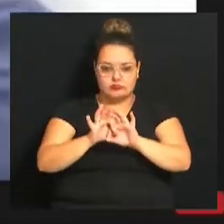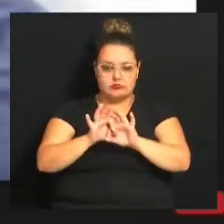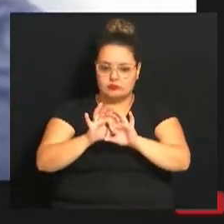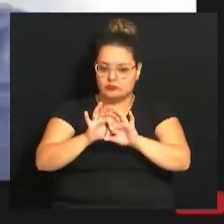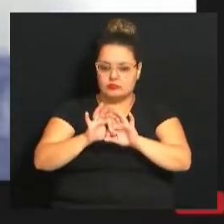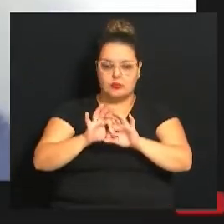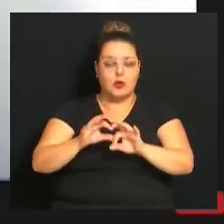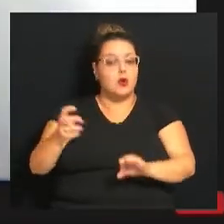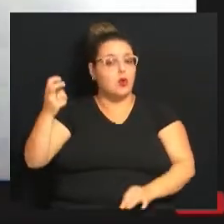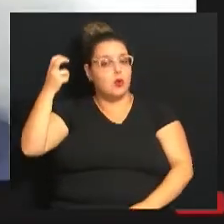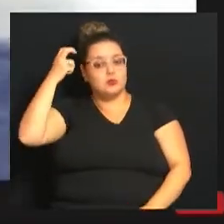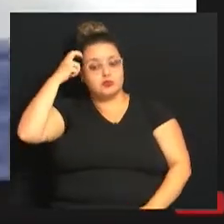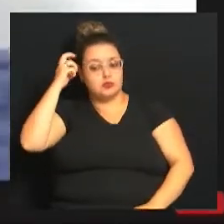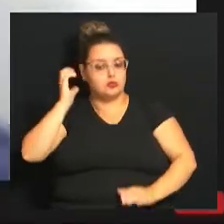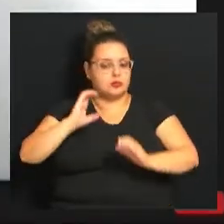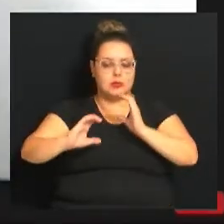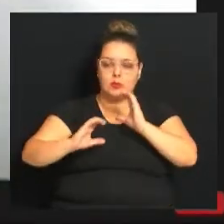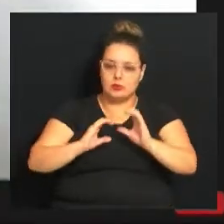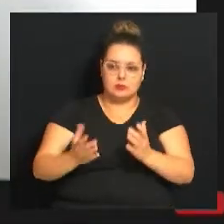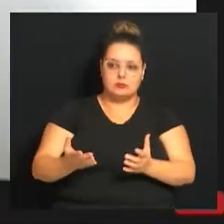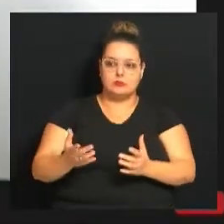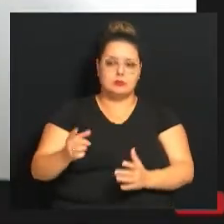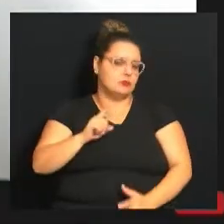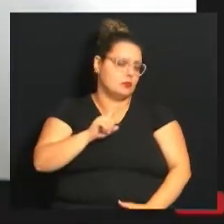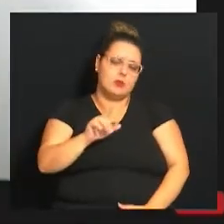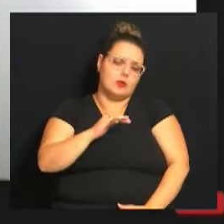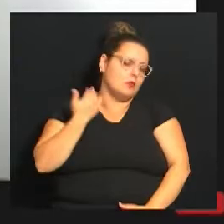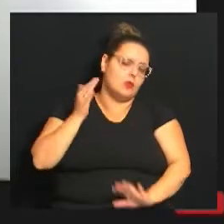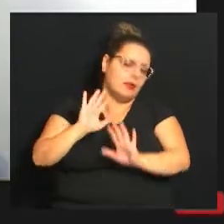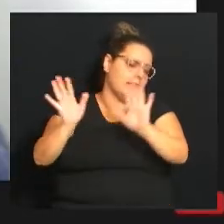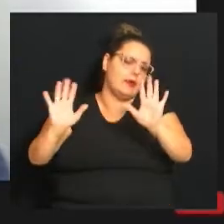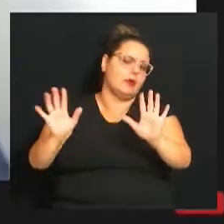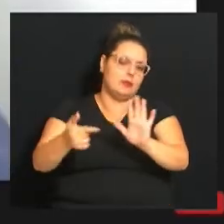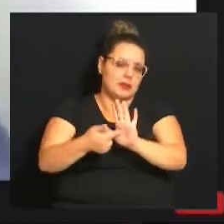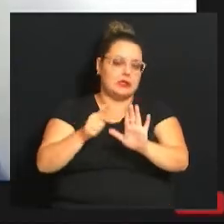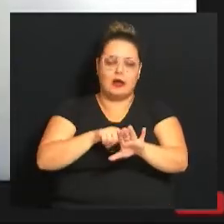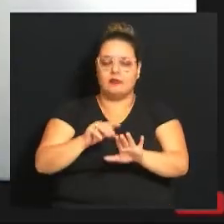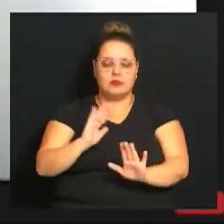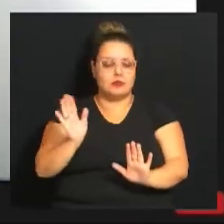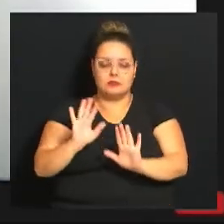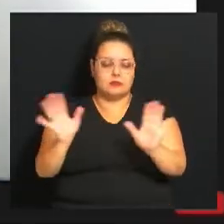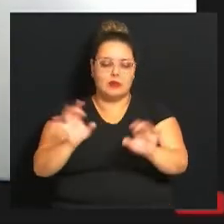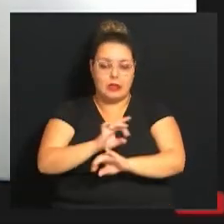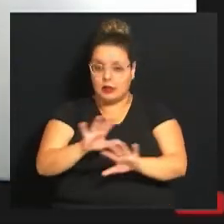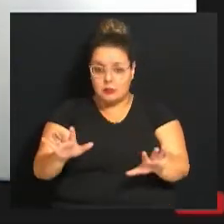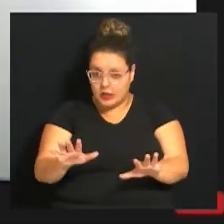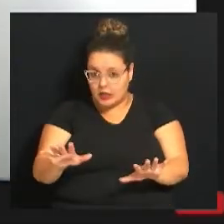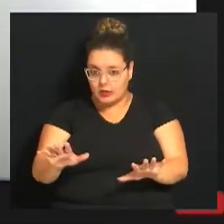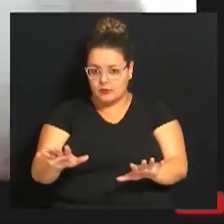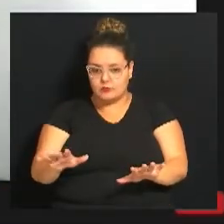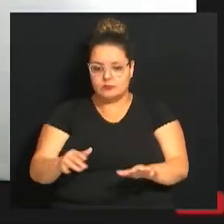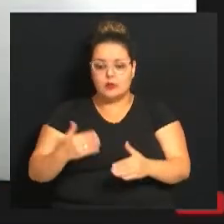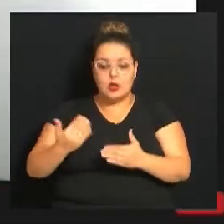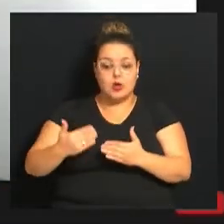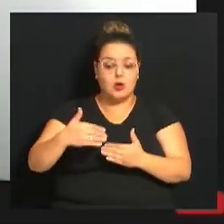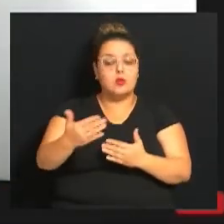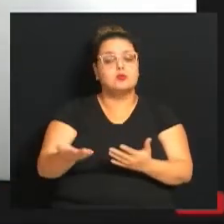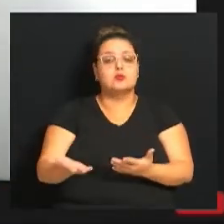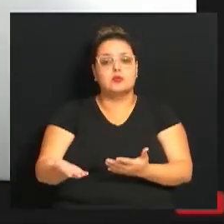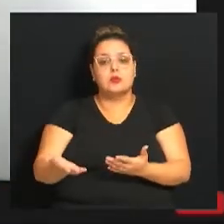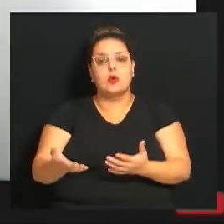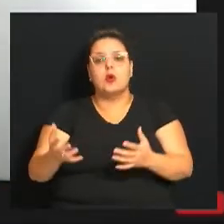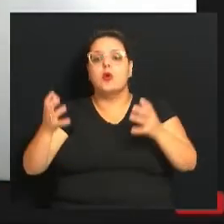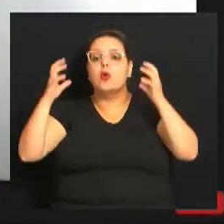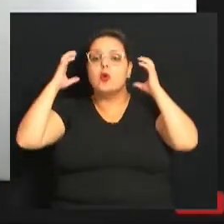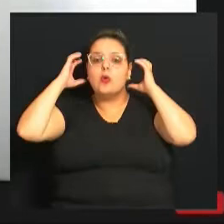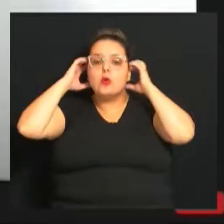cultural e comunicacional, não vai morrer. O que ela vai acontecer, ela vai se reinventar e se ressignificar e continuar seu caminho. O rádio, ele